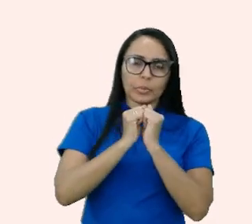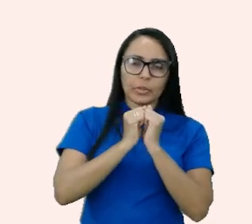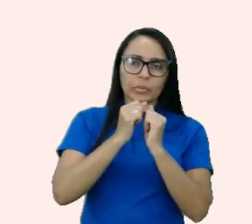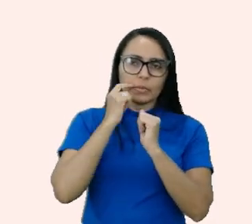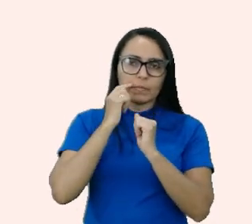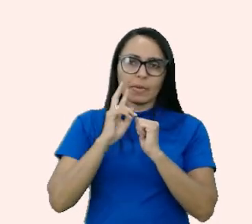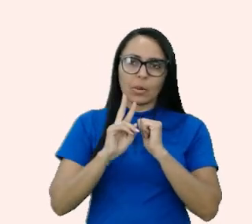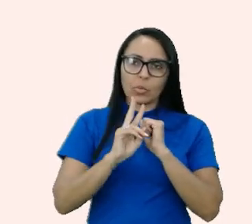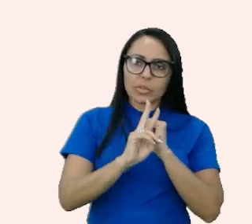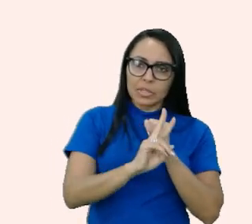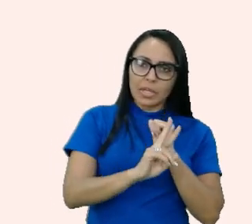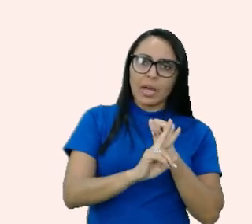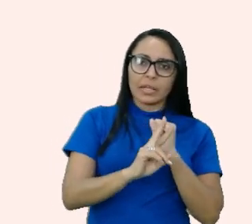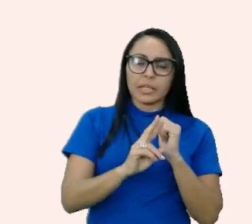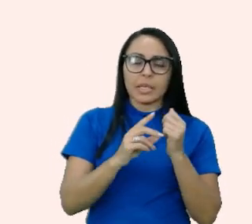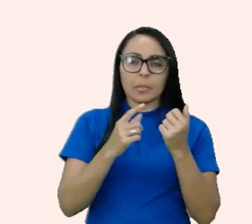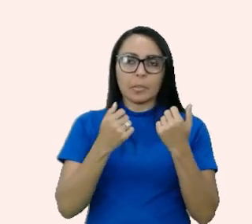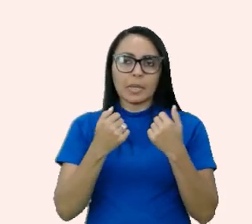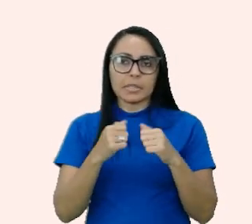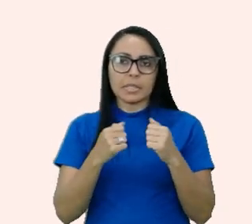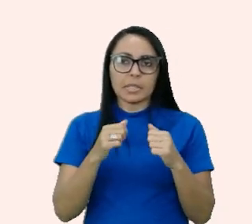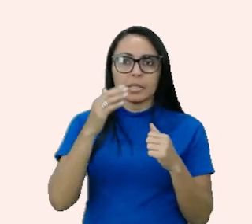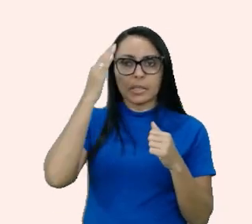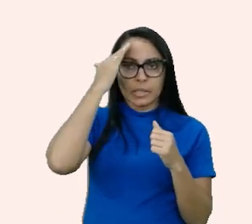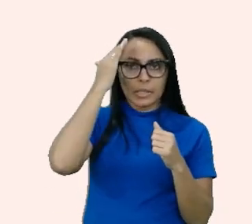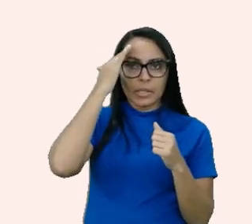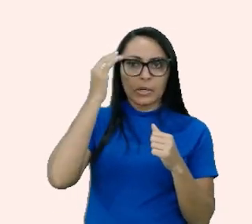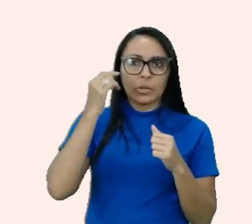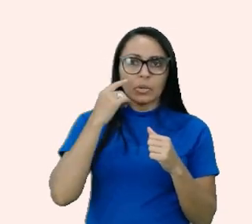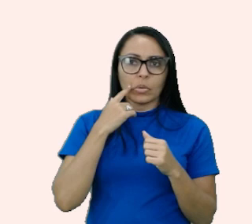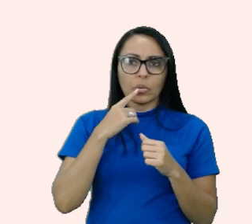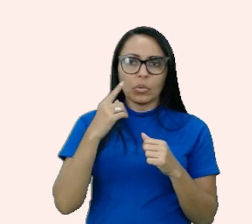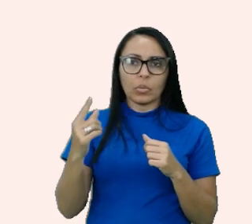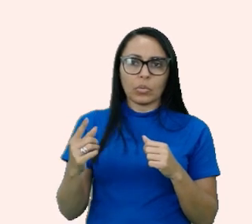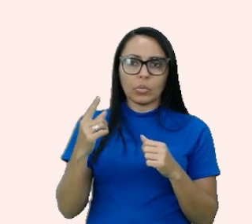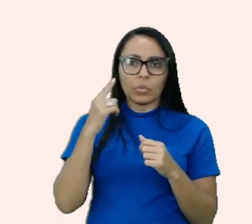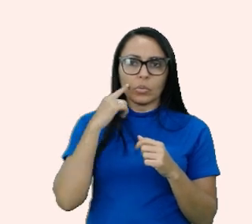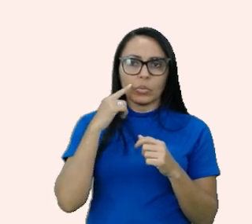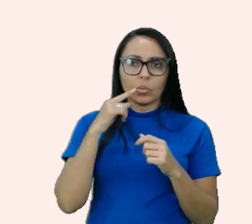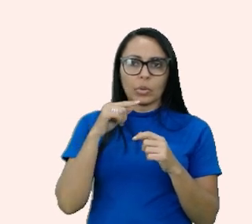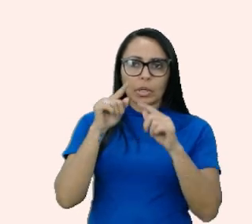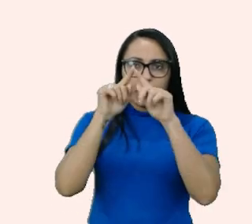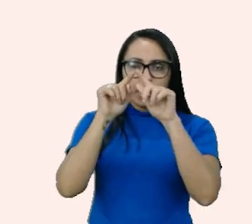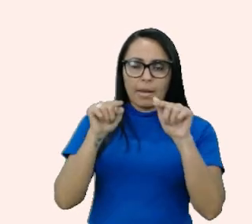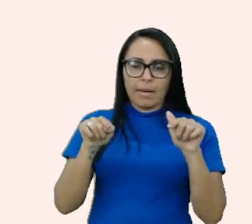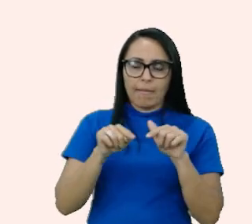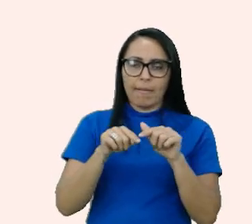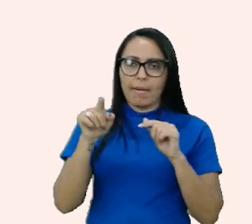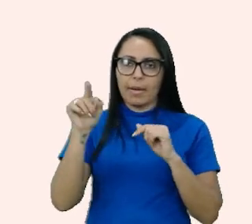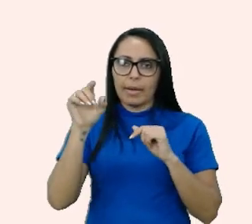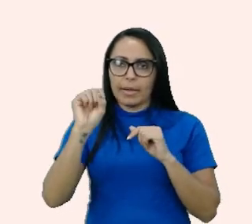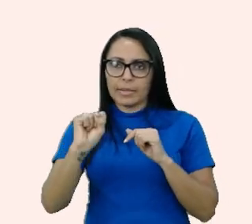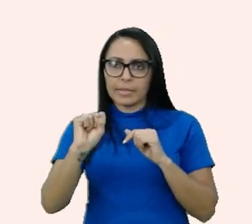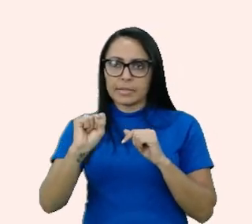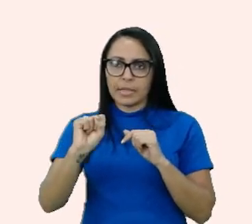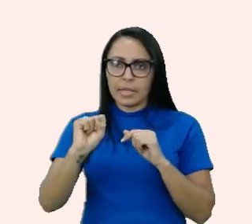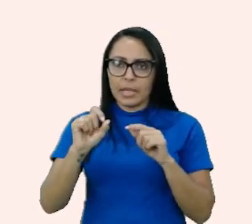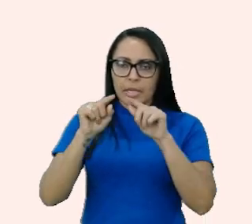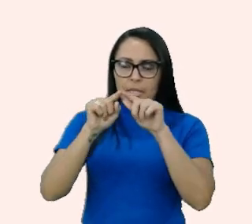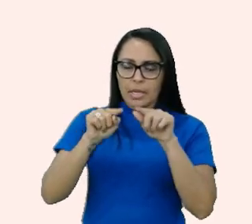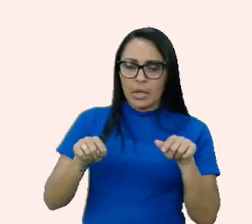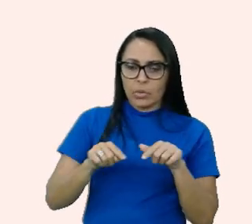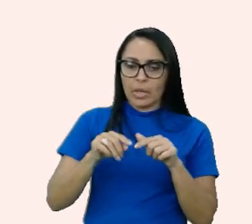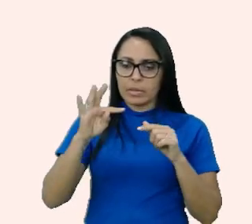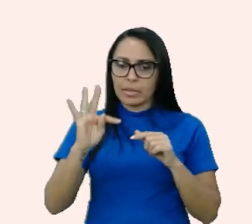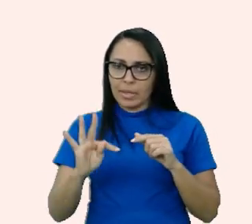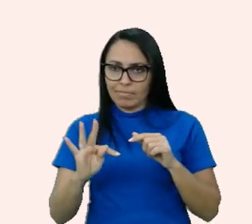velocidade tem a ver com deslocamento e tempo, correto? É